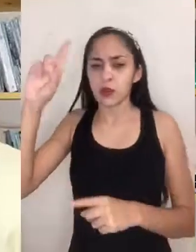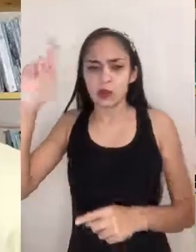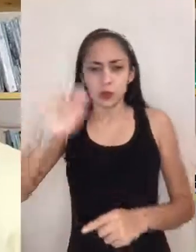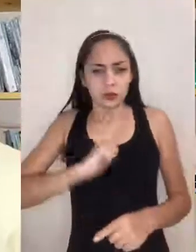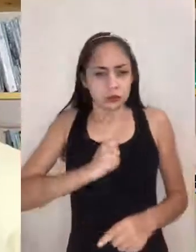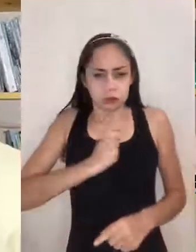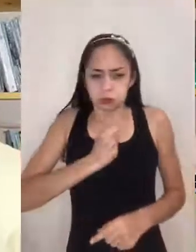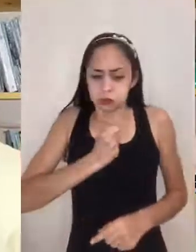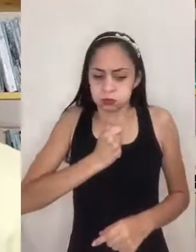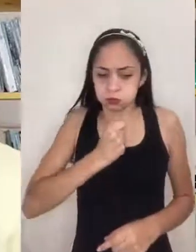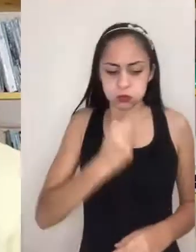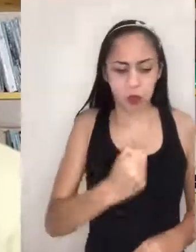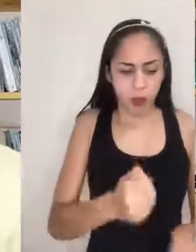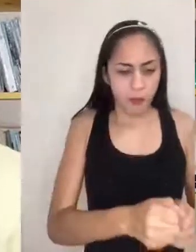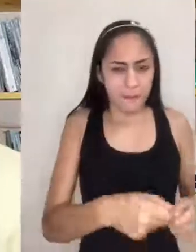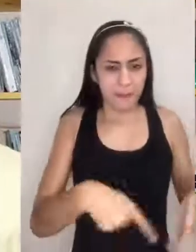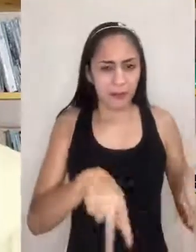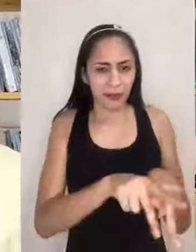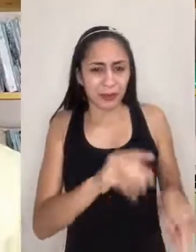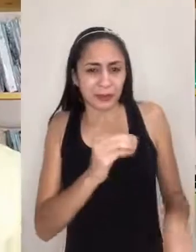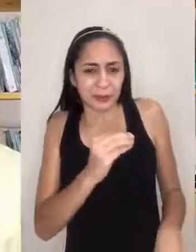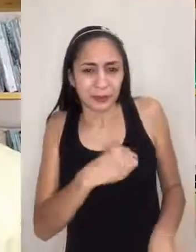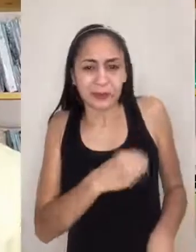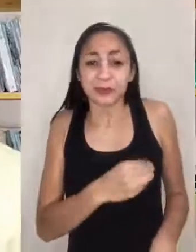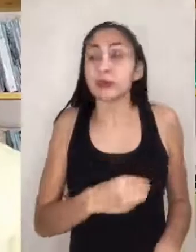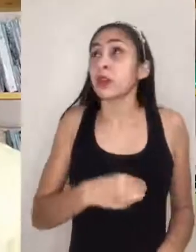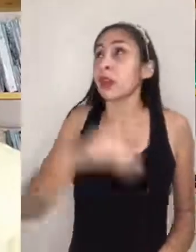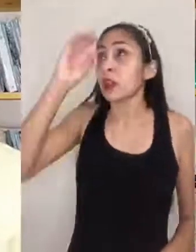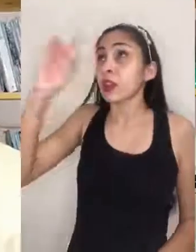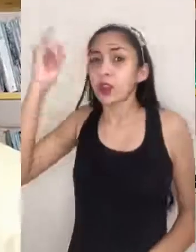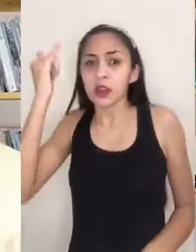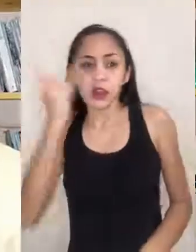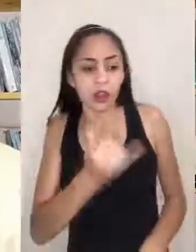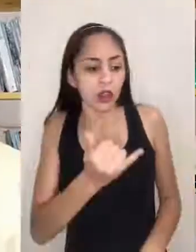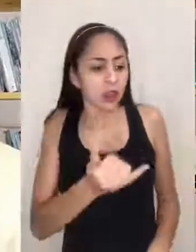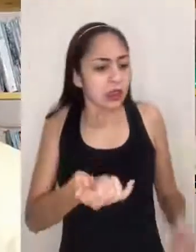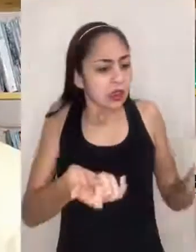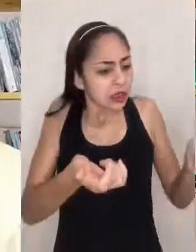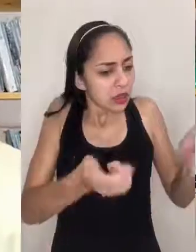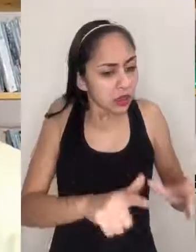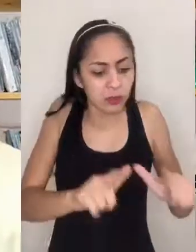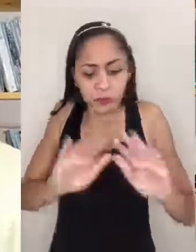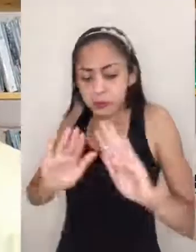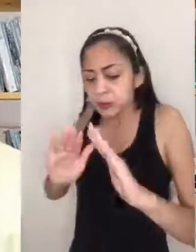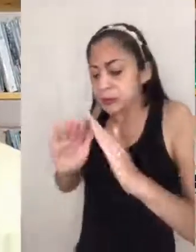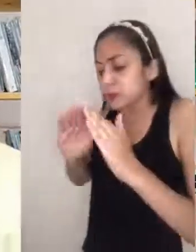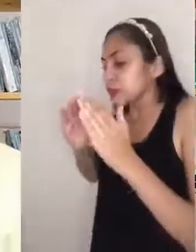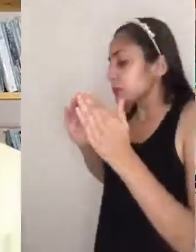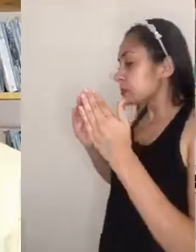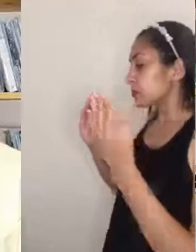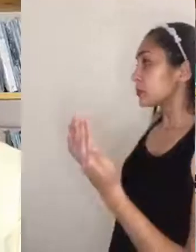Portanto, dize-lhes: Assim diz o Senhor dos Exércitos: Tornai-vos para mim, diz o Senhor